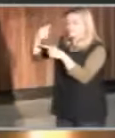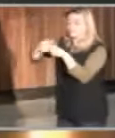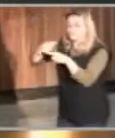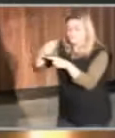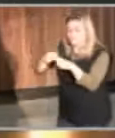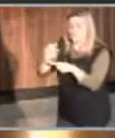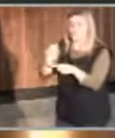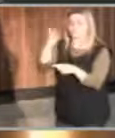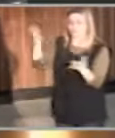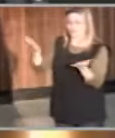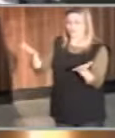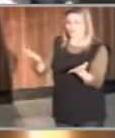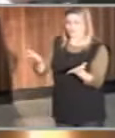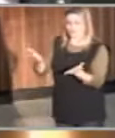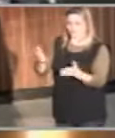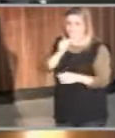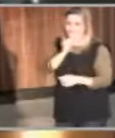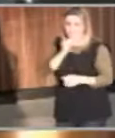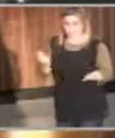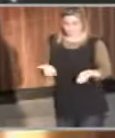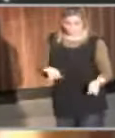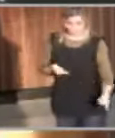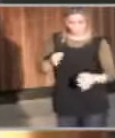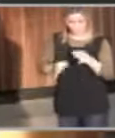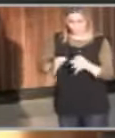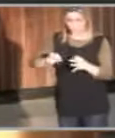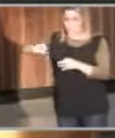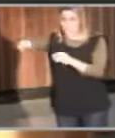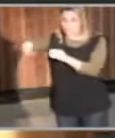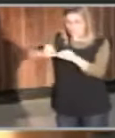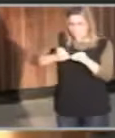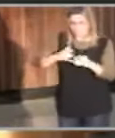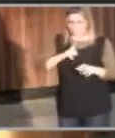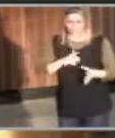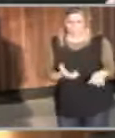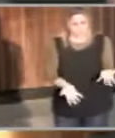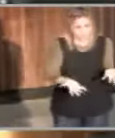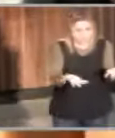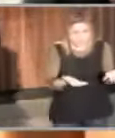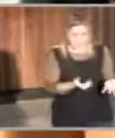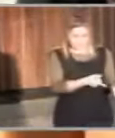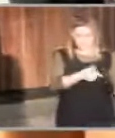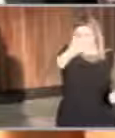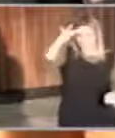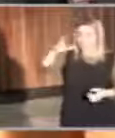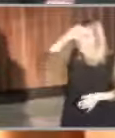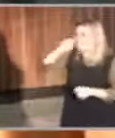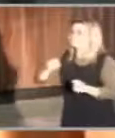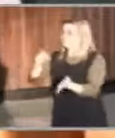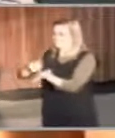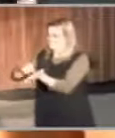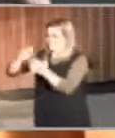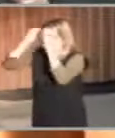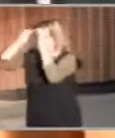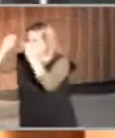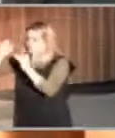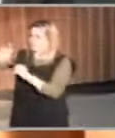porque a geração seguinte não foi comunicada a ela essa